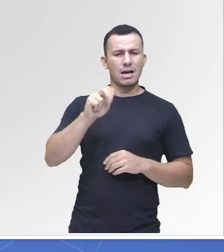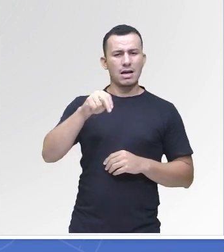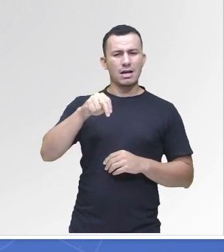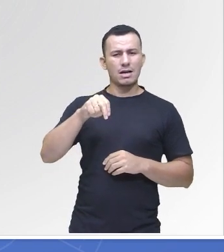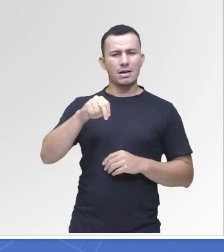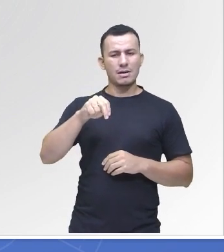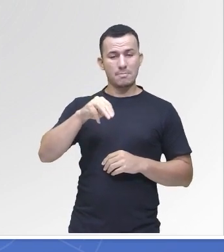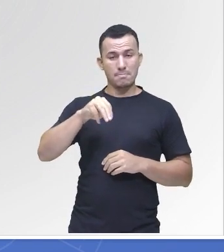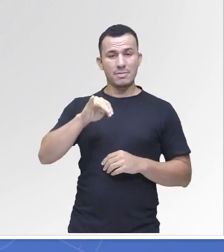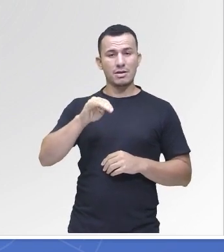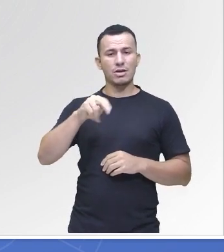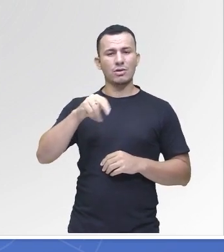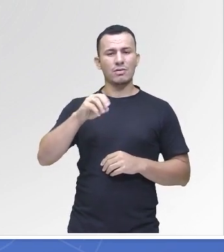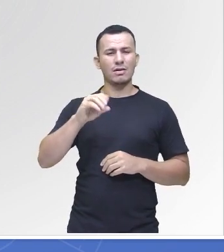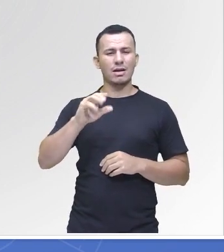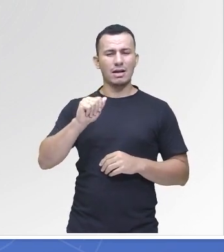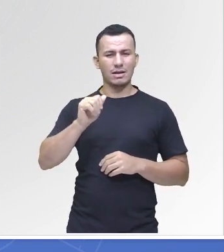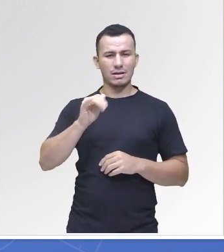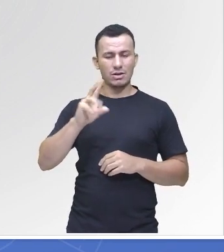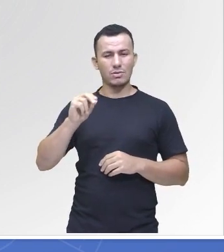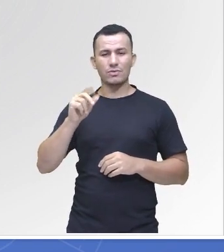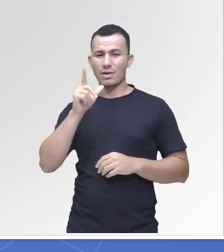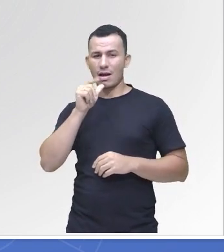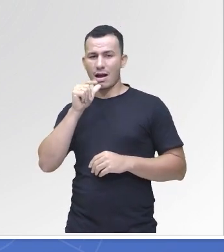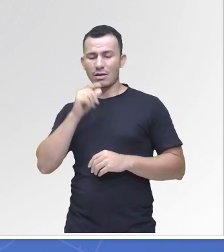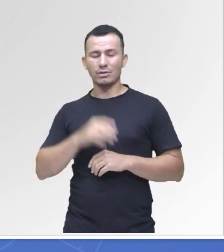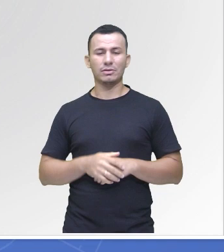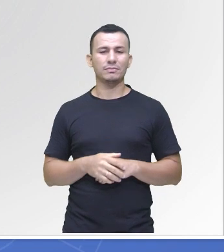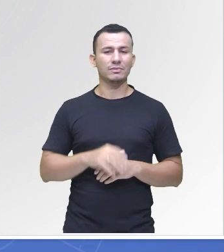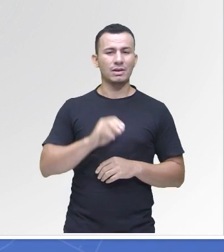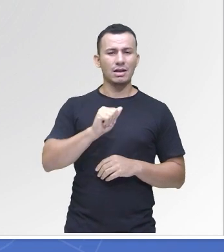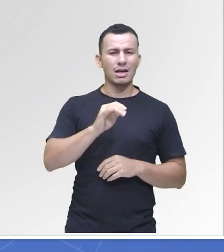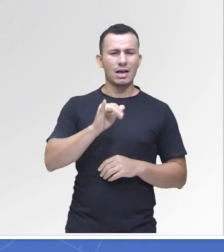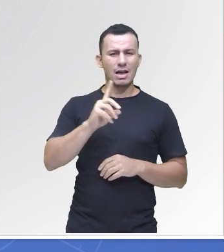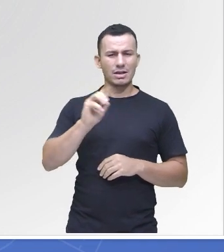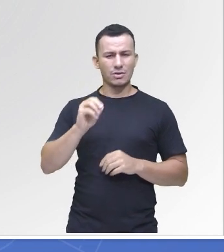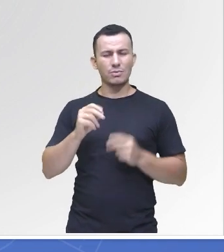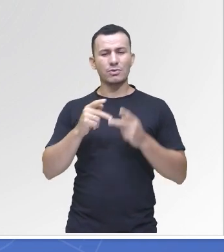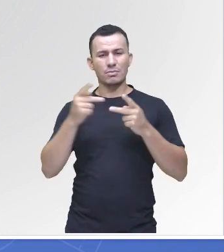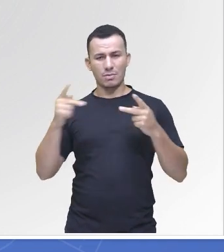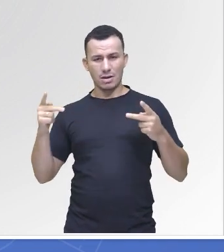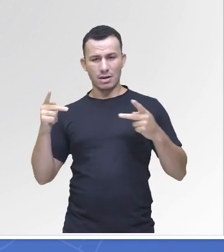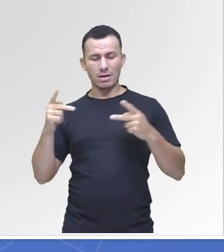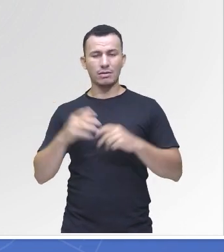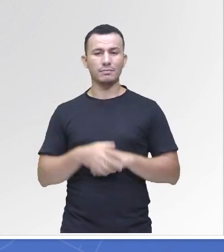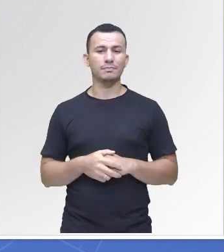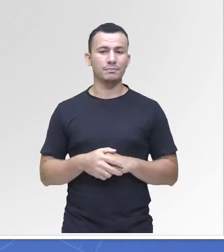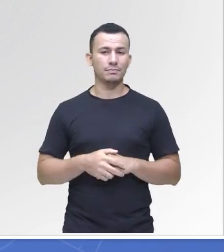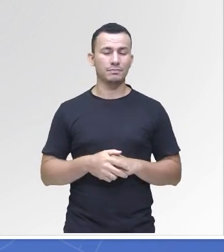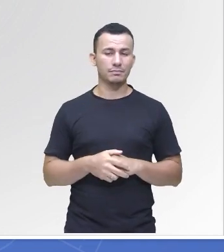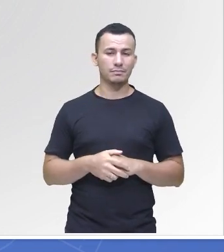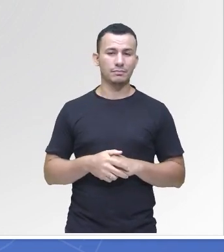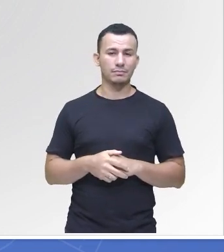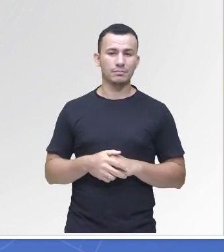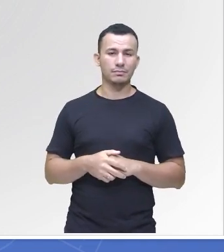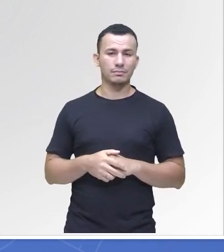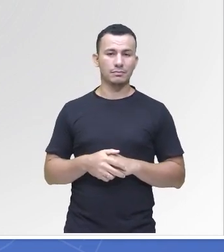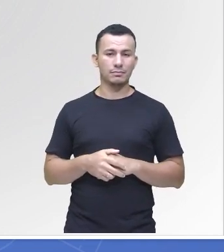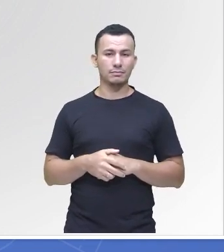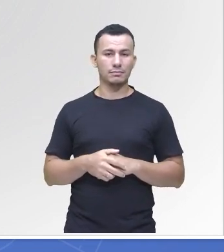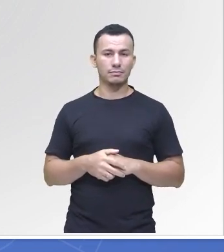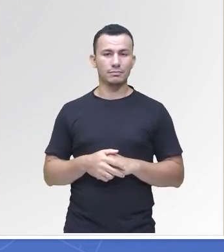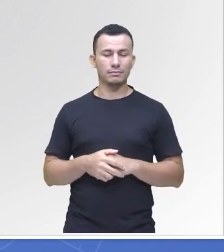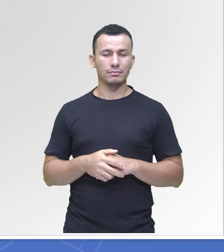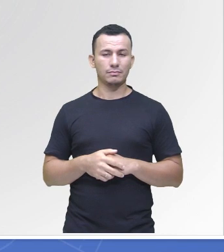composição de um vírus. Ácidos nucleicos e proteínas? Também não. Desculpa, ácidos nucleicos e proteínas é